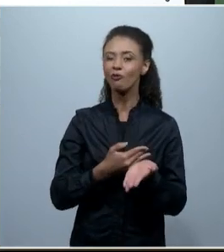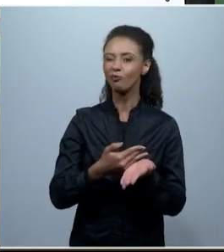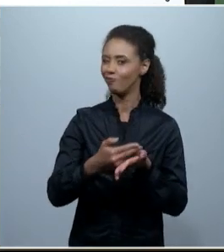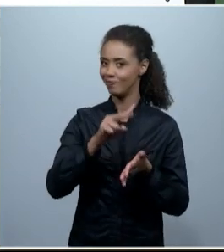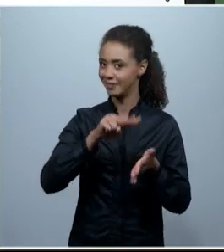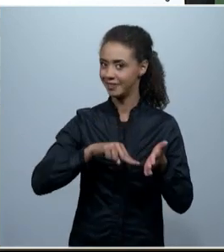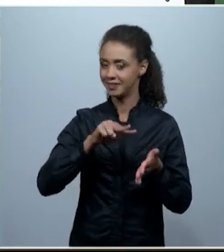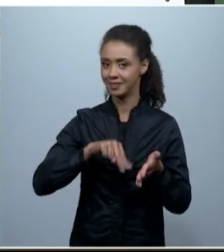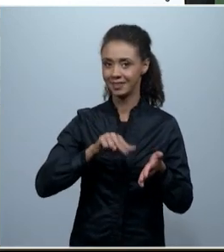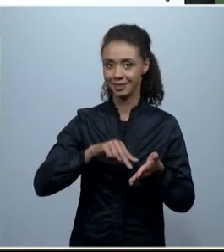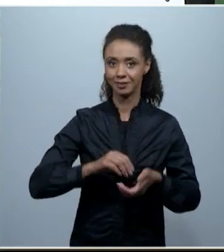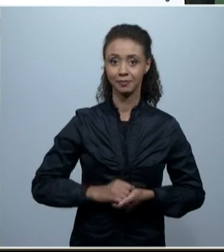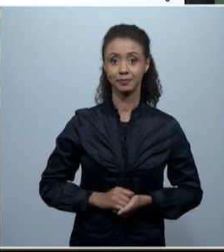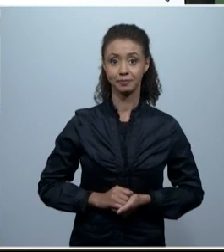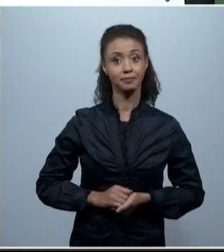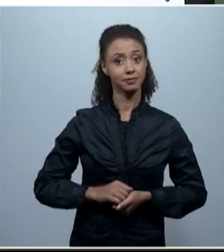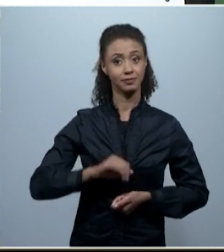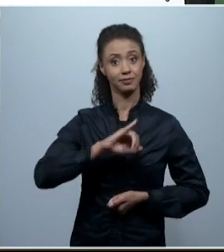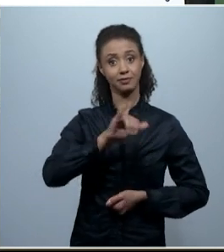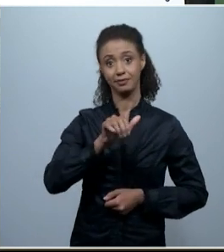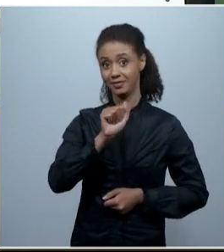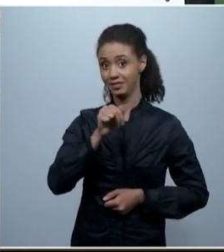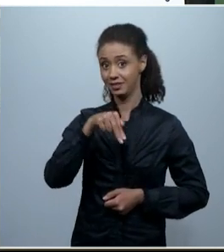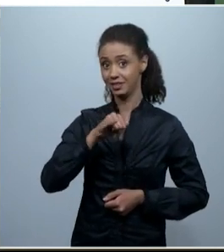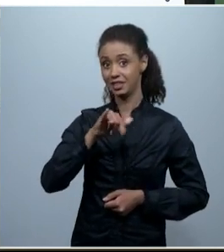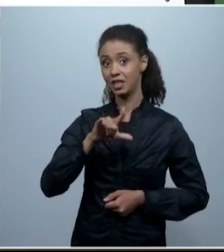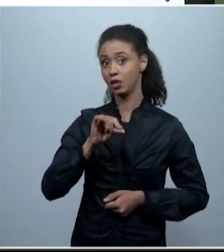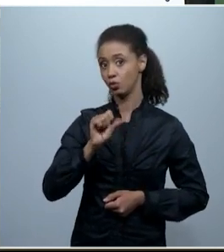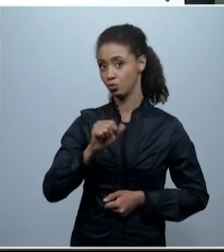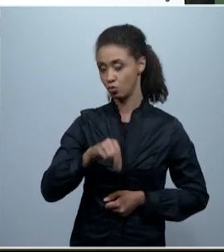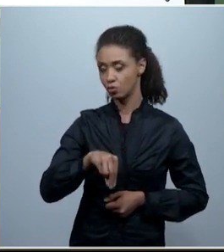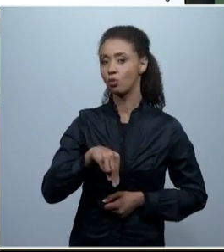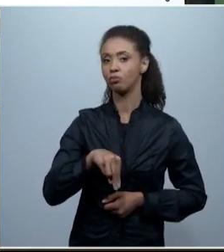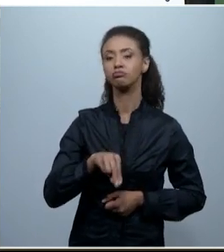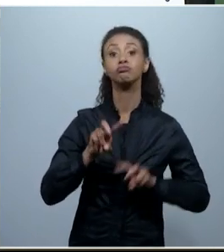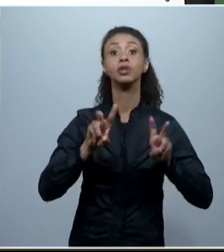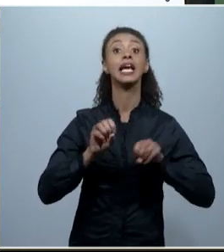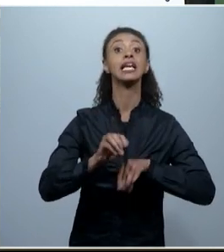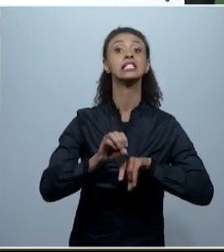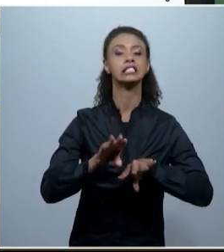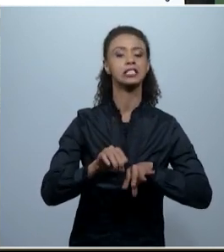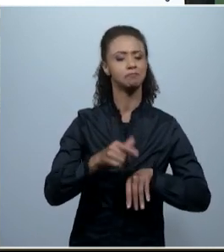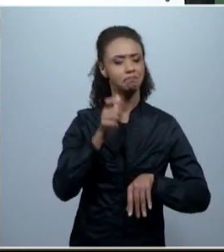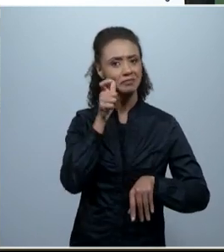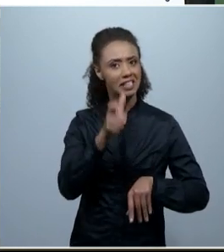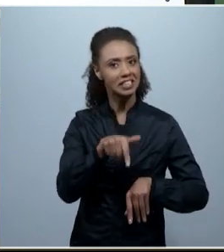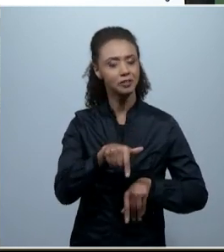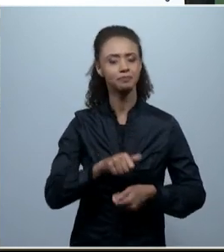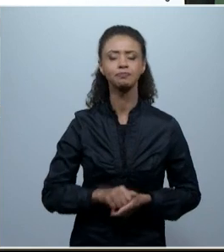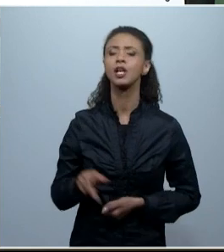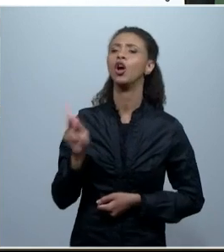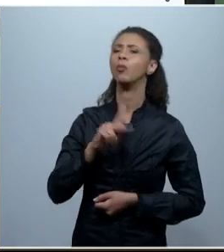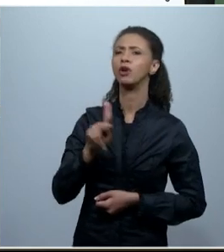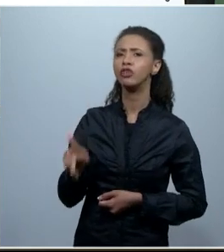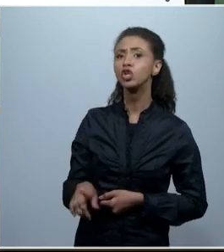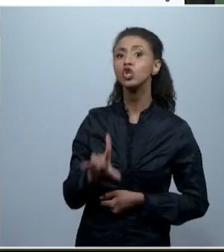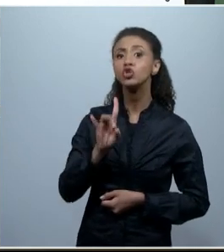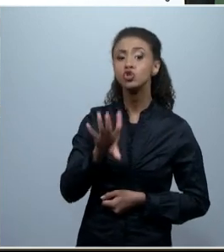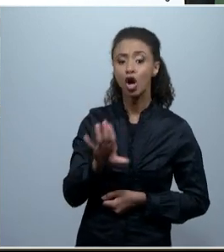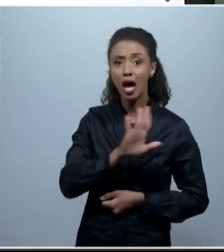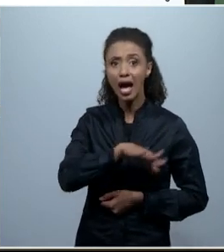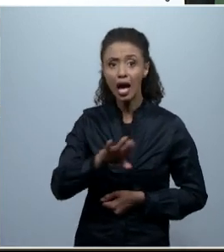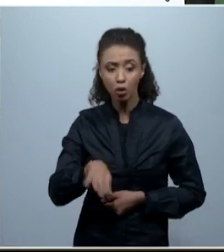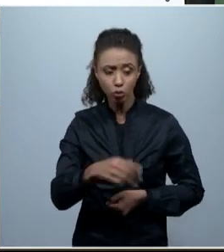dessas perguntas da pergunta do janilson pergunta de ensino que que eu considero bem bacana que é assim professor somente com caderno do aluno